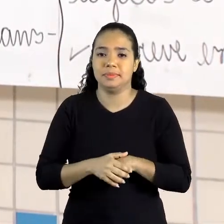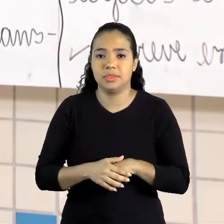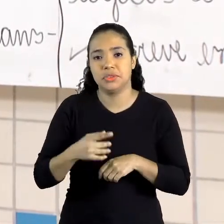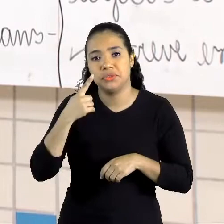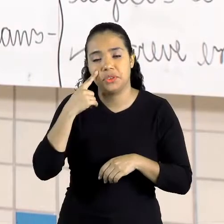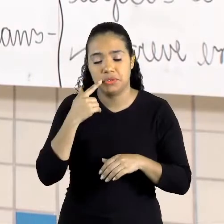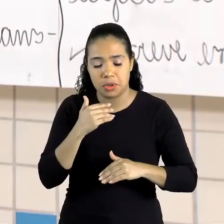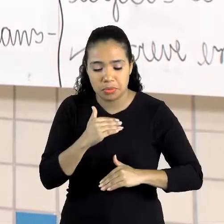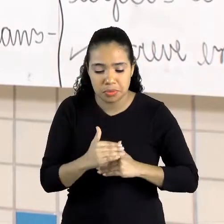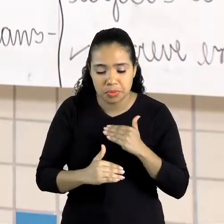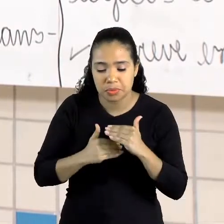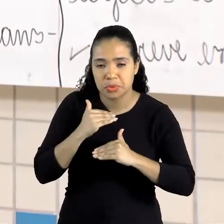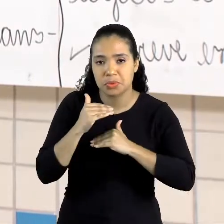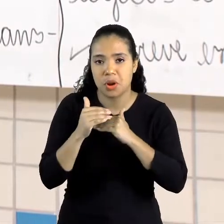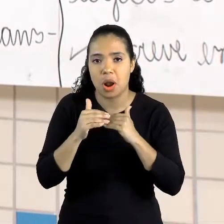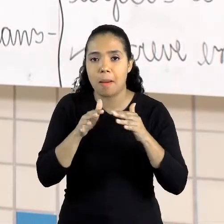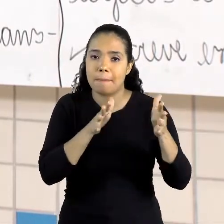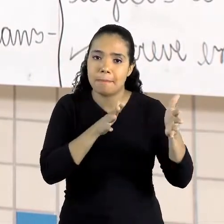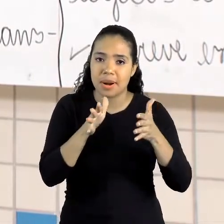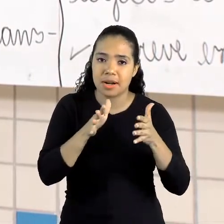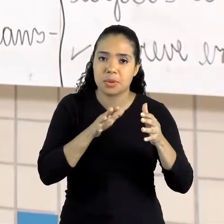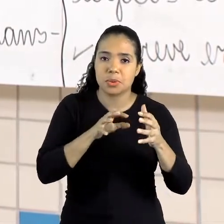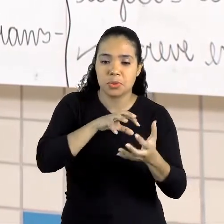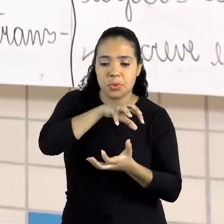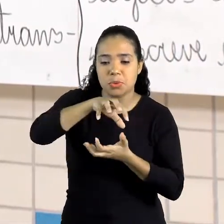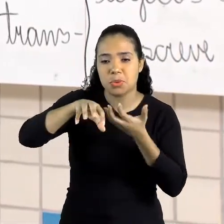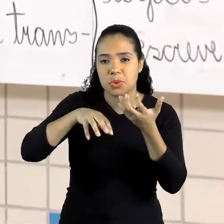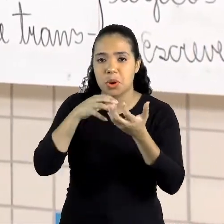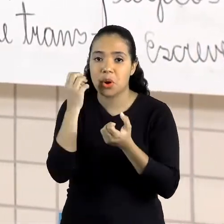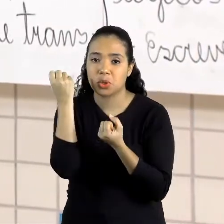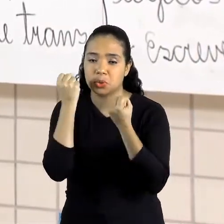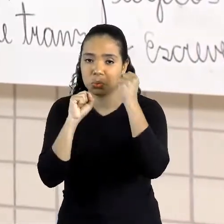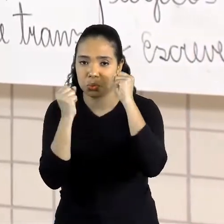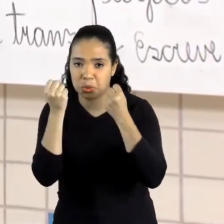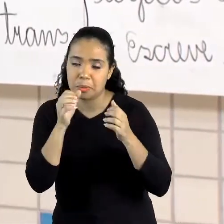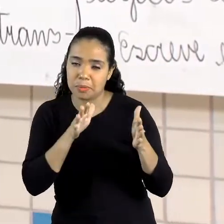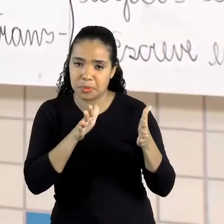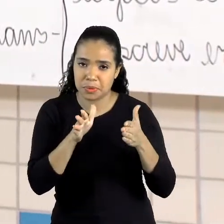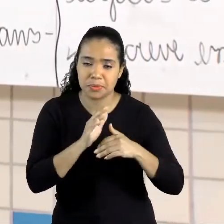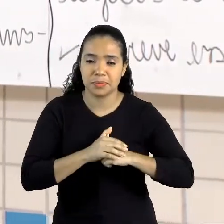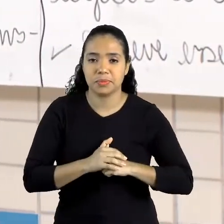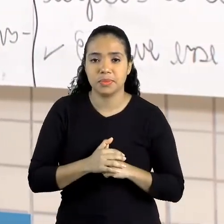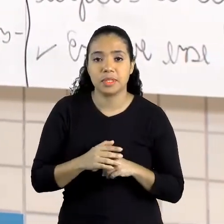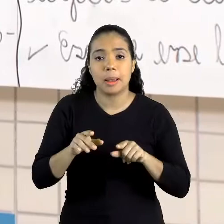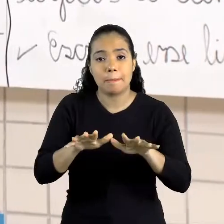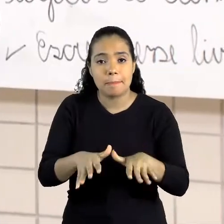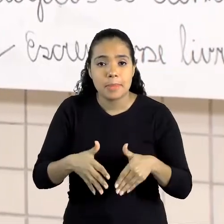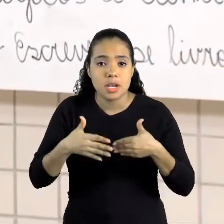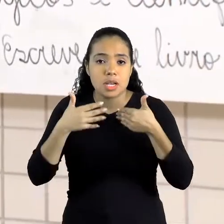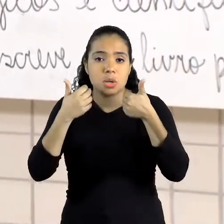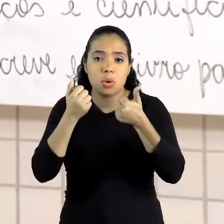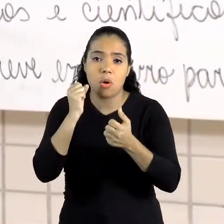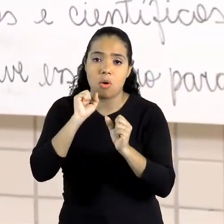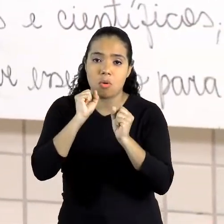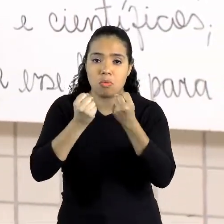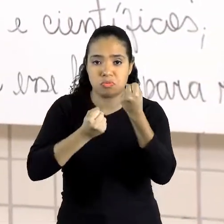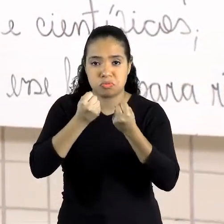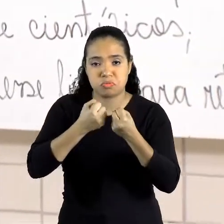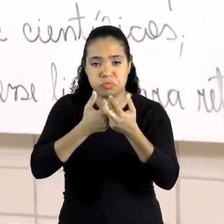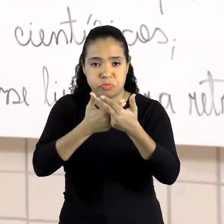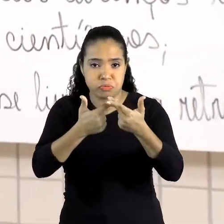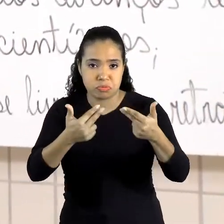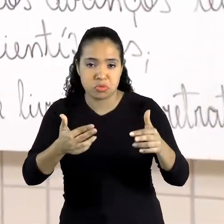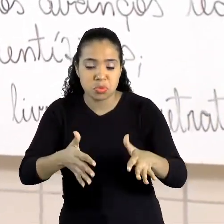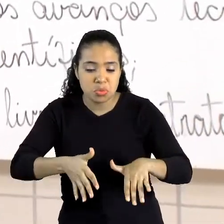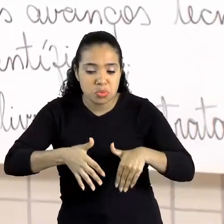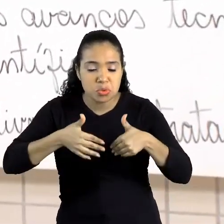pela Revolução Industrial, recapitulando a minha fala. Mostra a melhoria nos meios de transporte e evidencia um